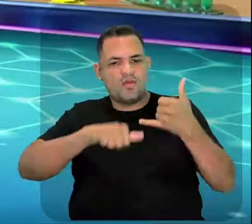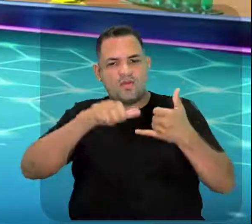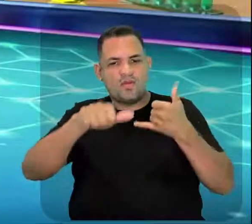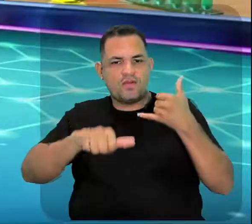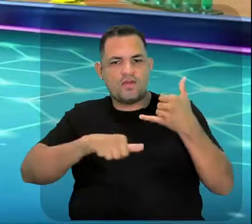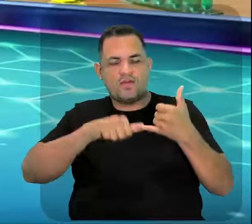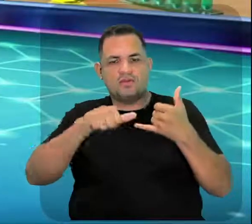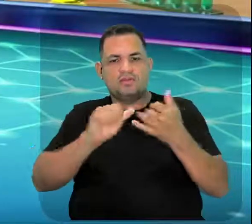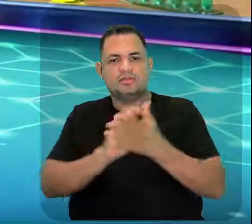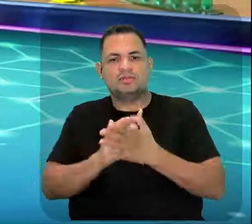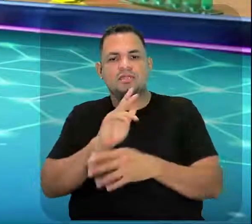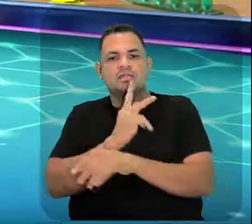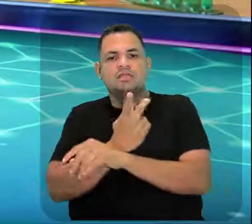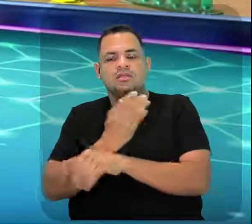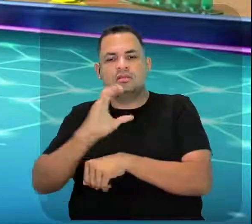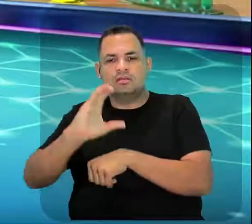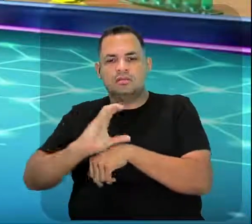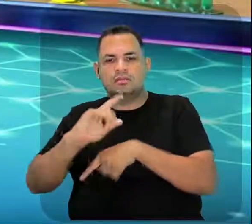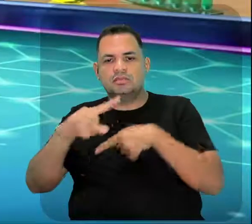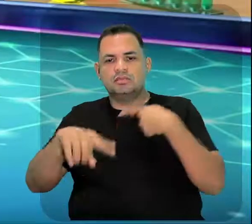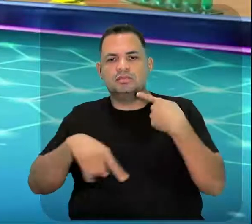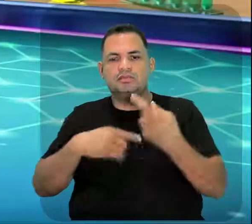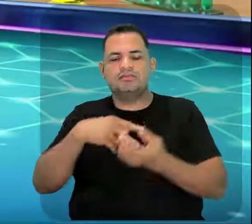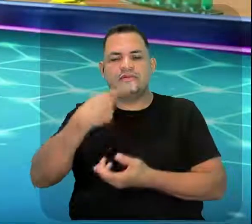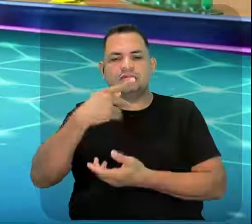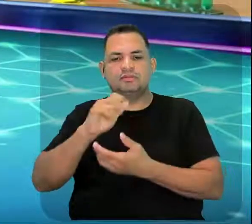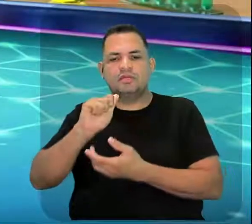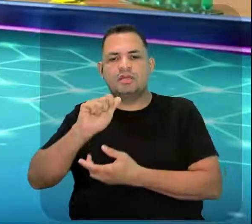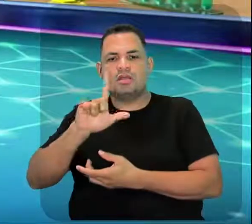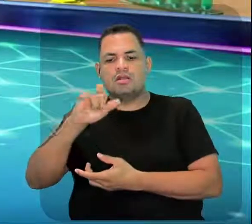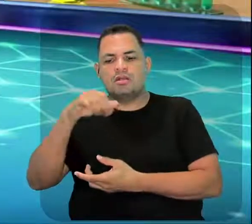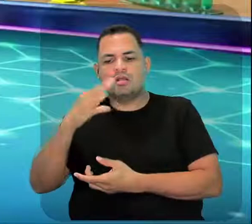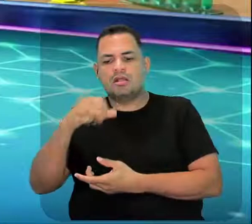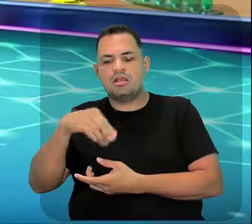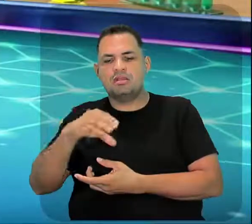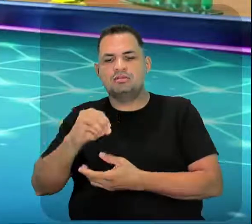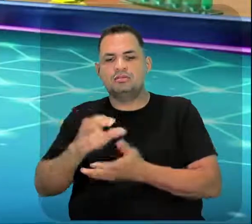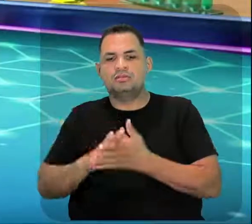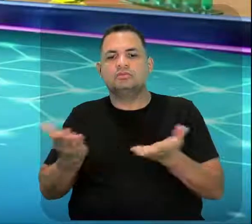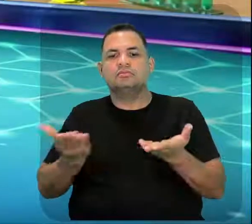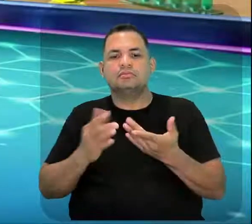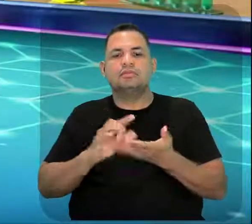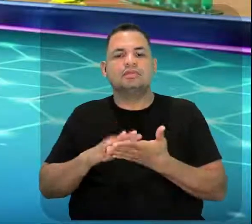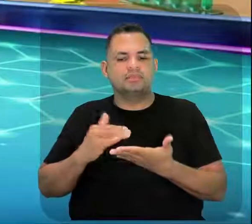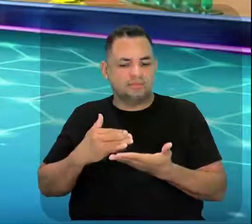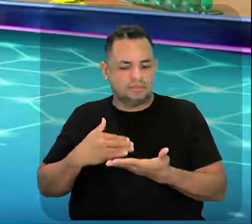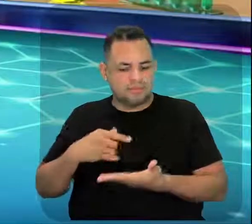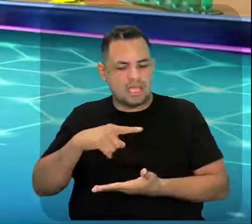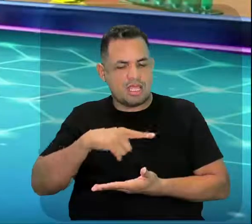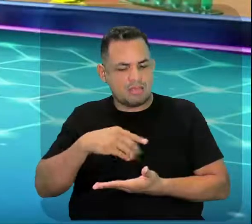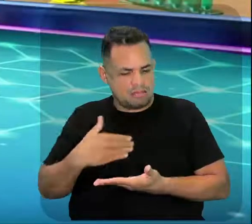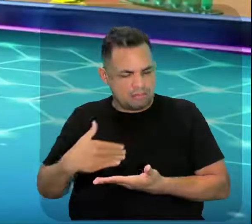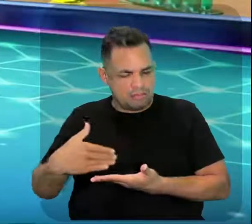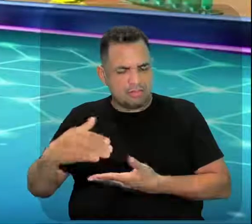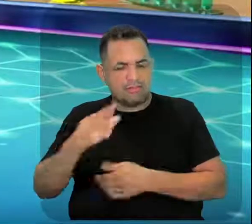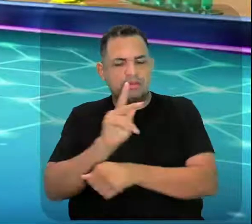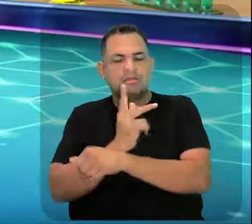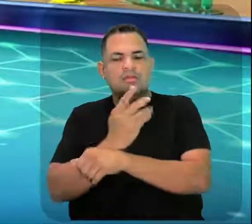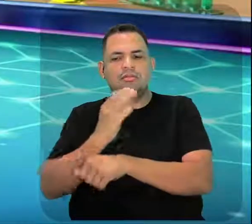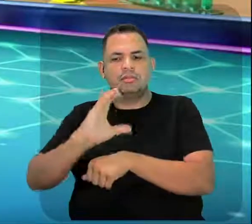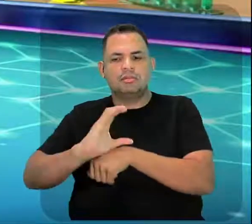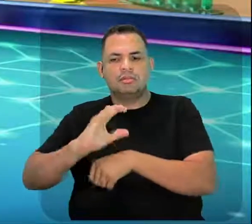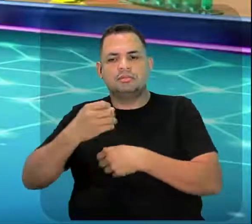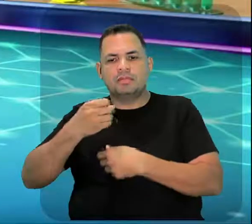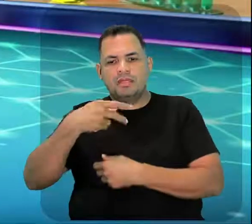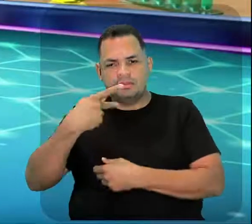de hidrocarbonetos. Nós falamos sobre os alcanos e os alcenos, mas ainda tem hidrocarboneto para a gente falar, não tem?